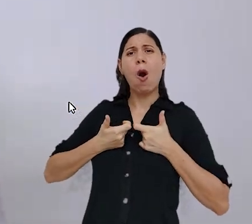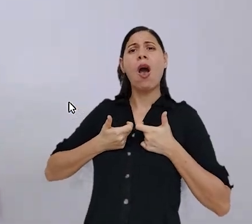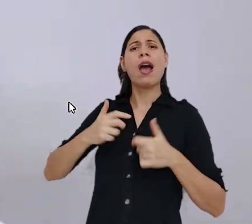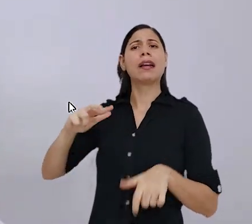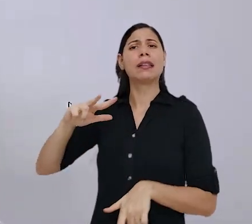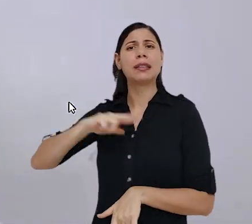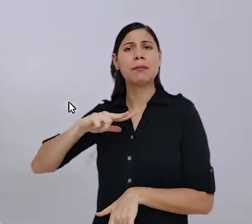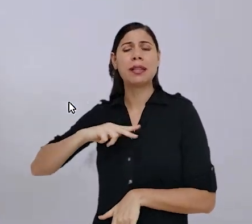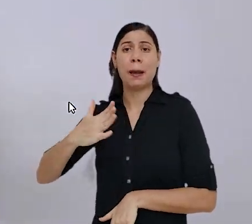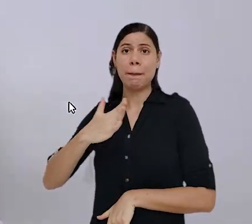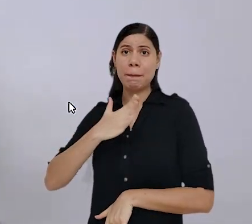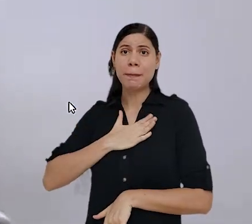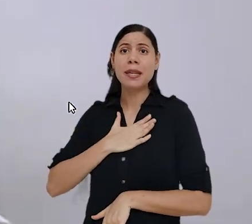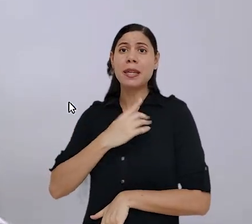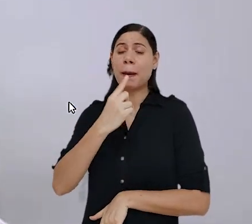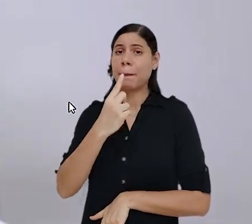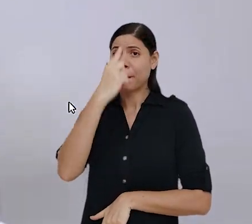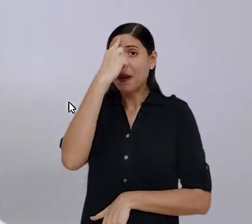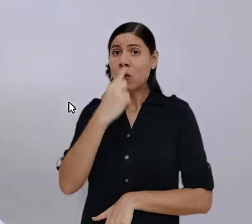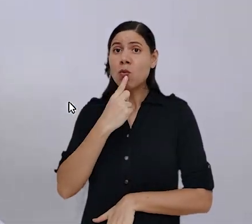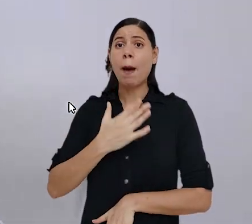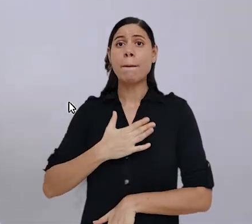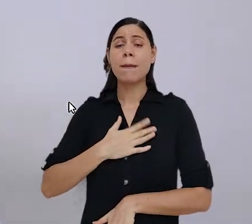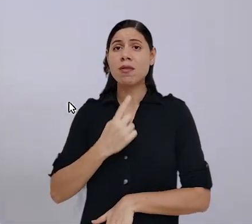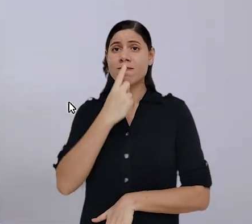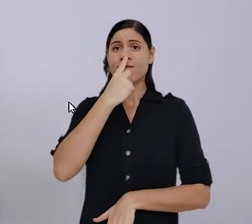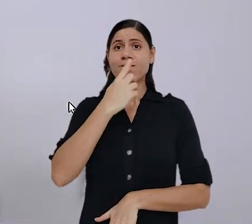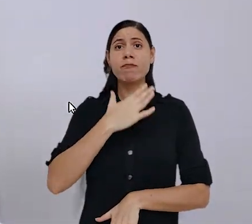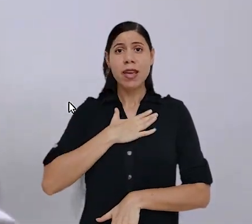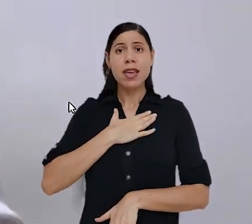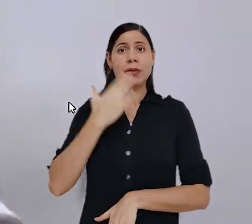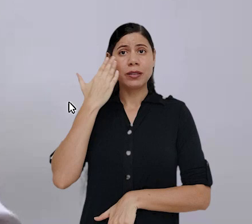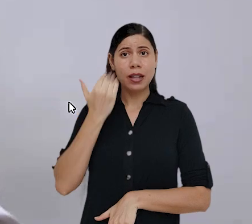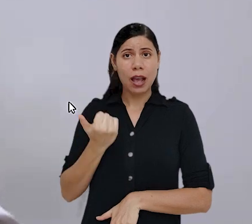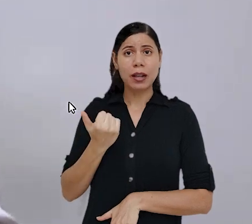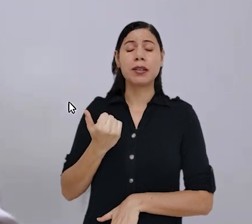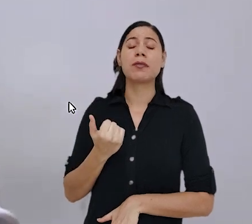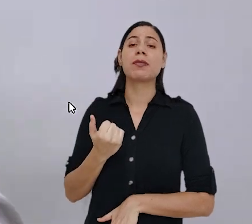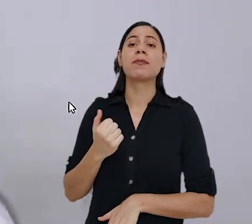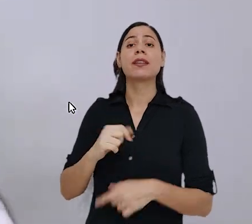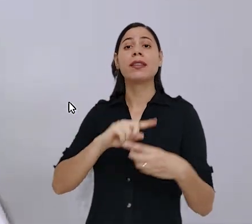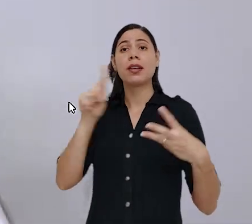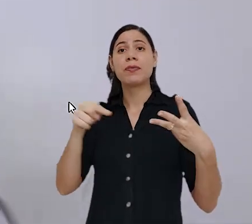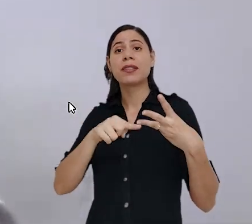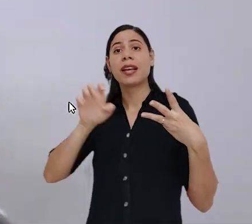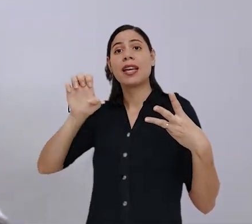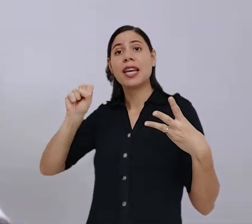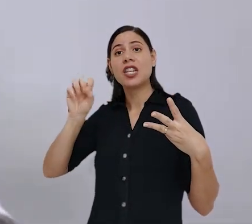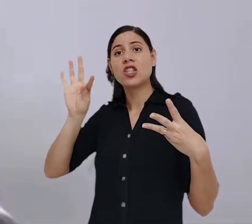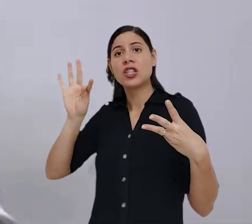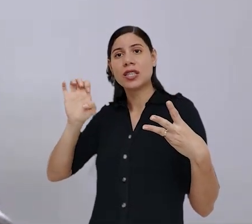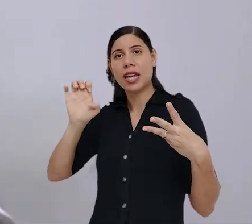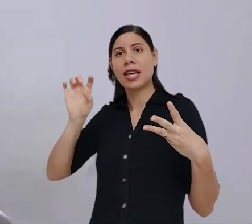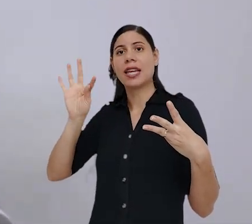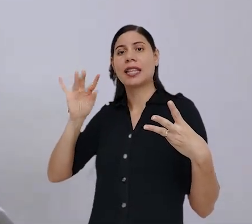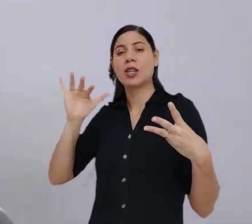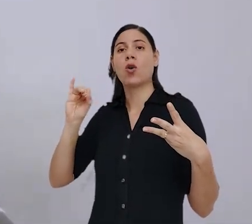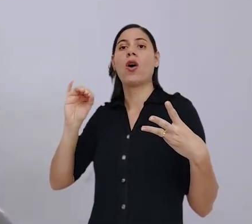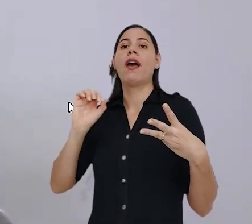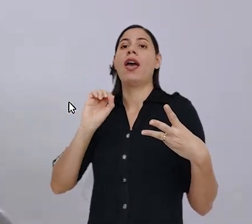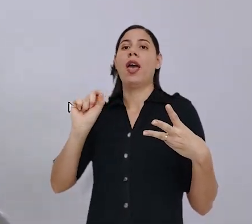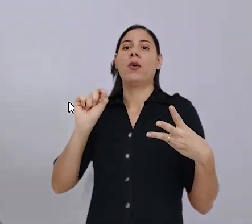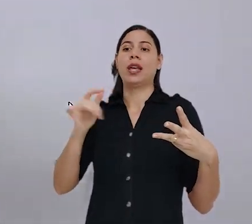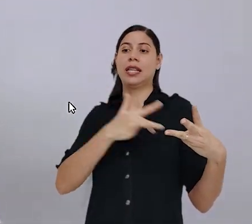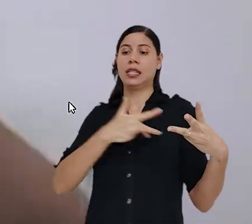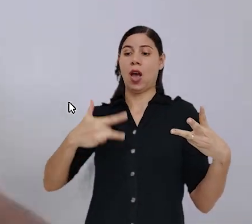intimidade, a minha privacidade, a minha imagem, a minha honra. Já o dano estético vai ser sempre quando houver alguma lesão à